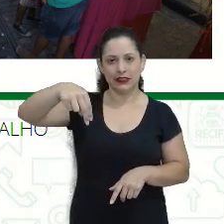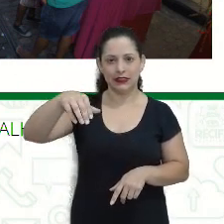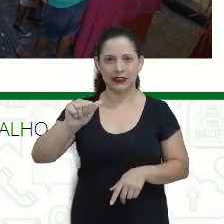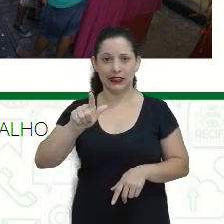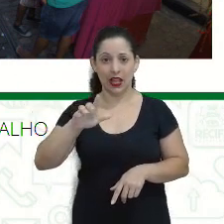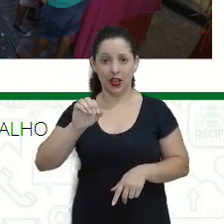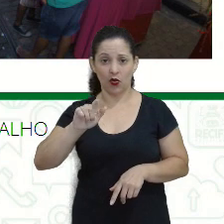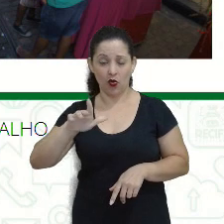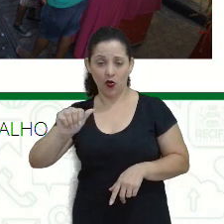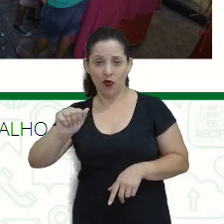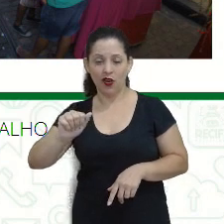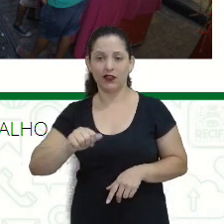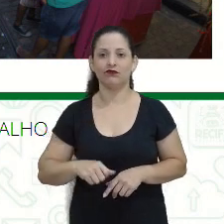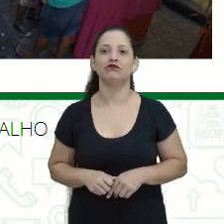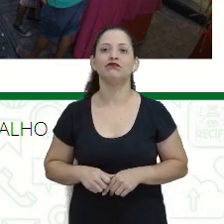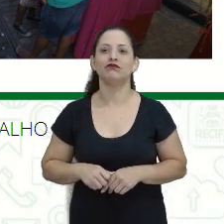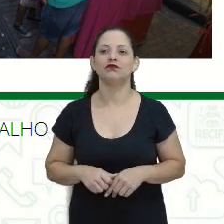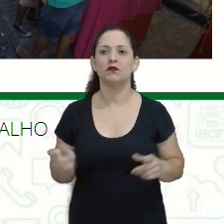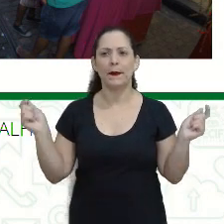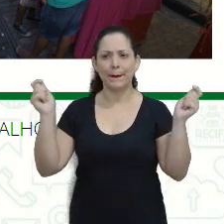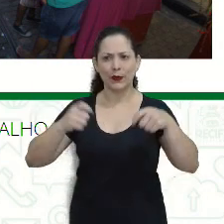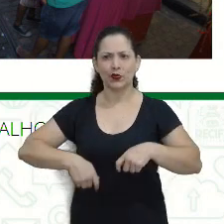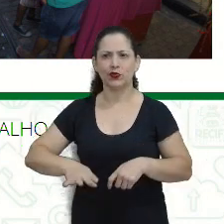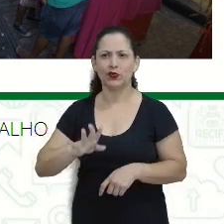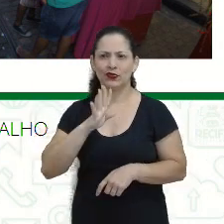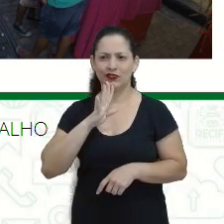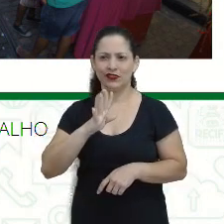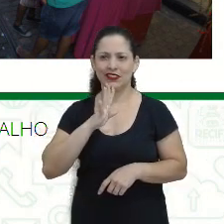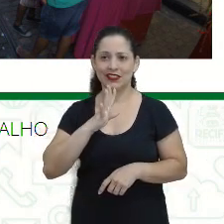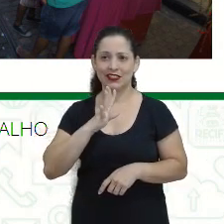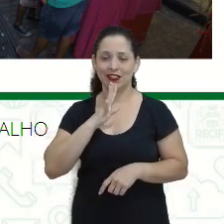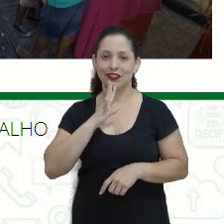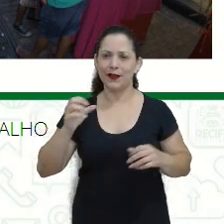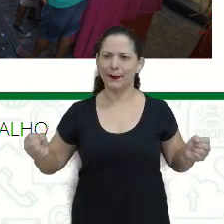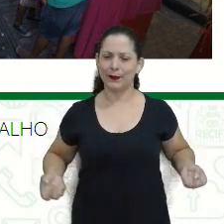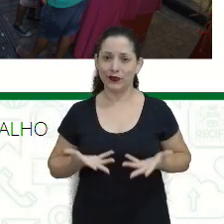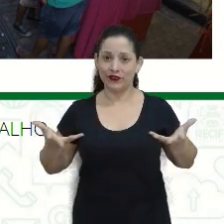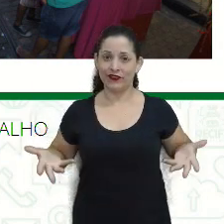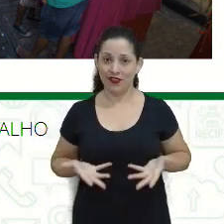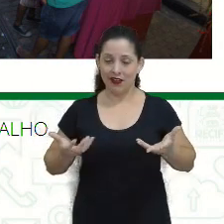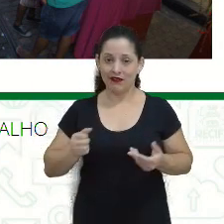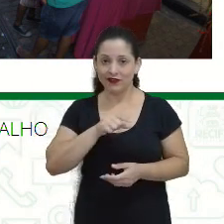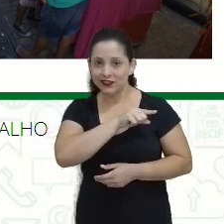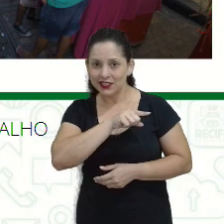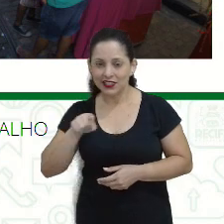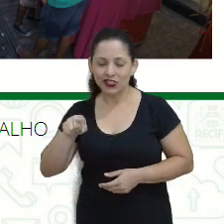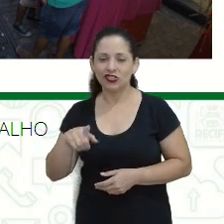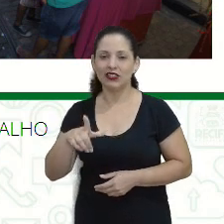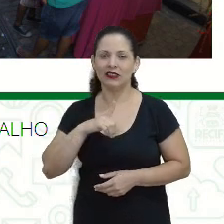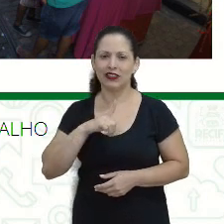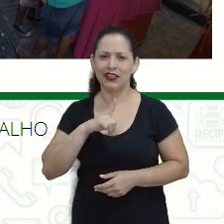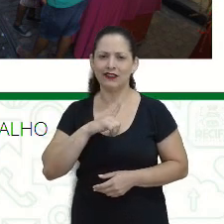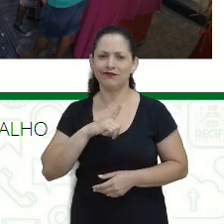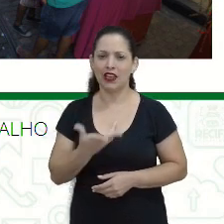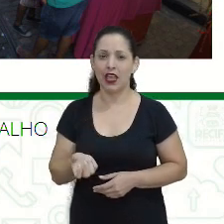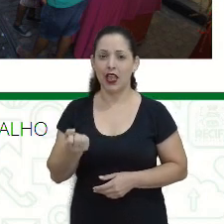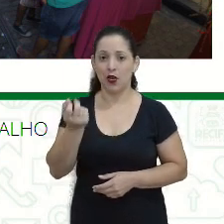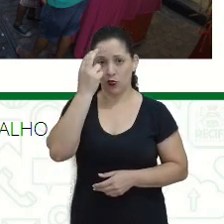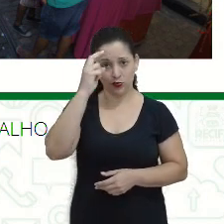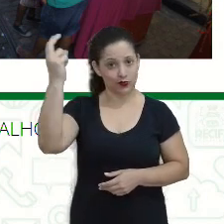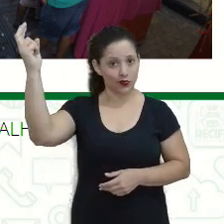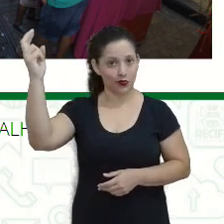das Américas. Então, a gente pode conhecer, como eu venho incentivando vocês, justamente para se ter esse espaço de cultura, de